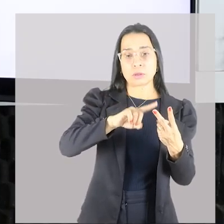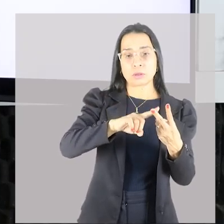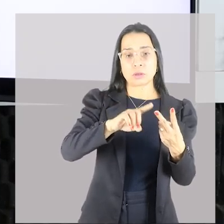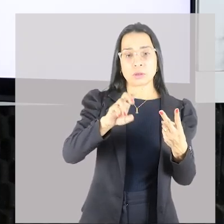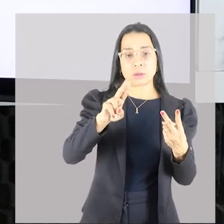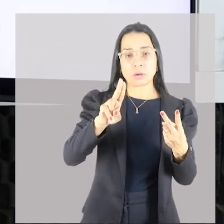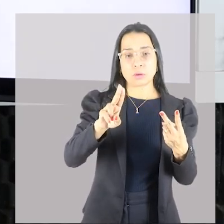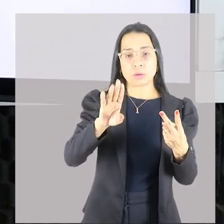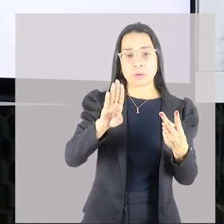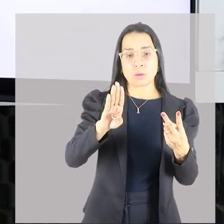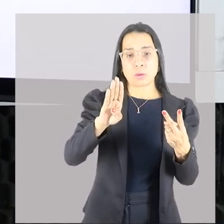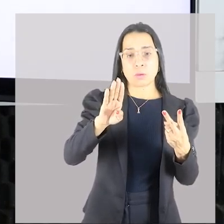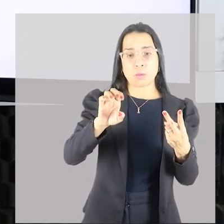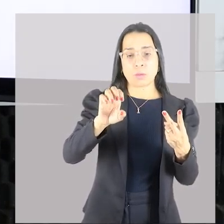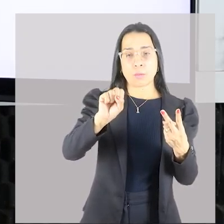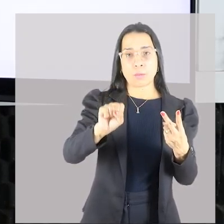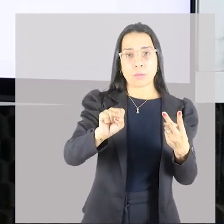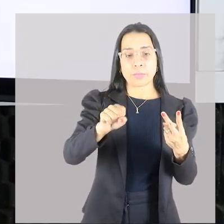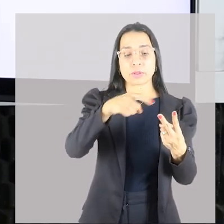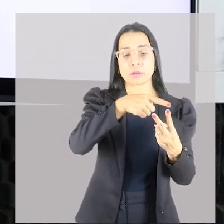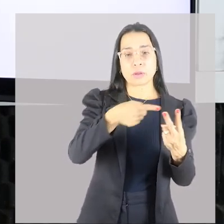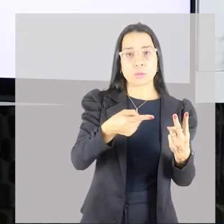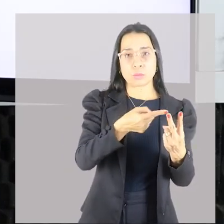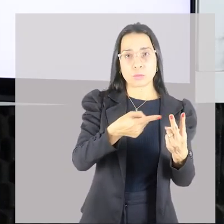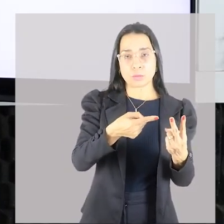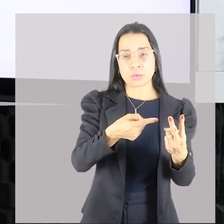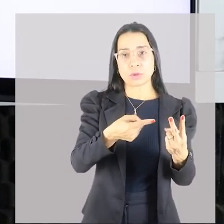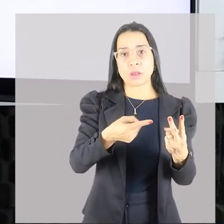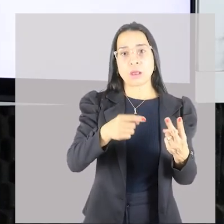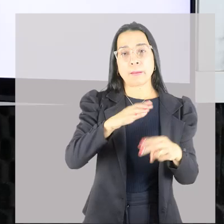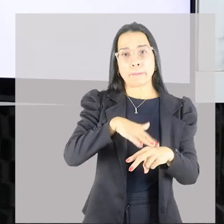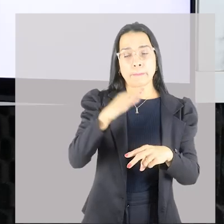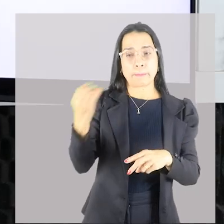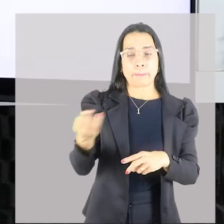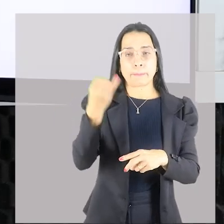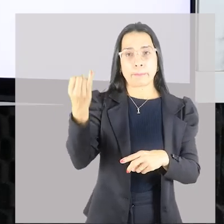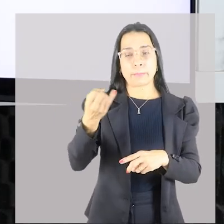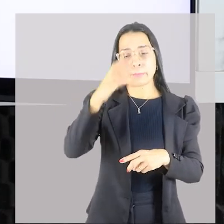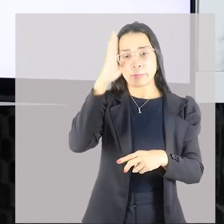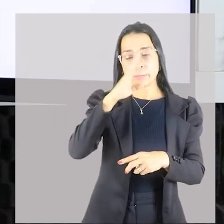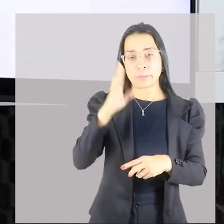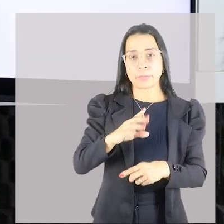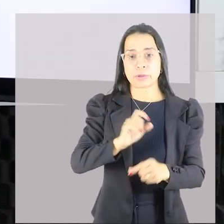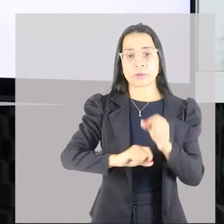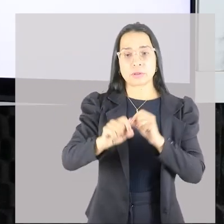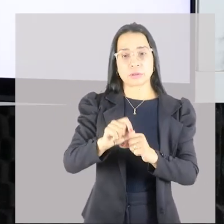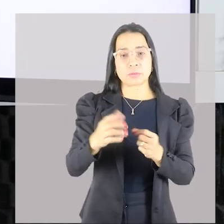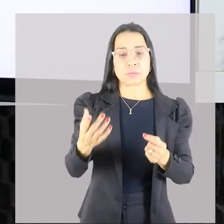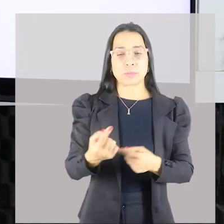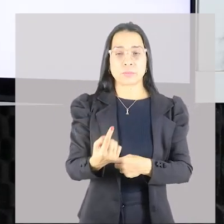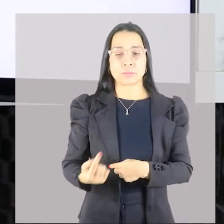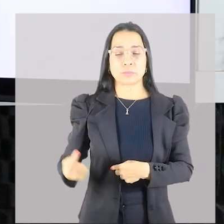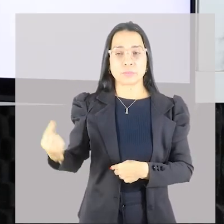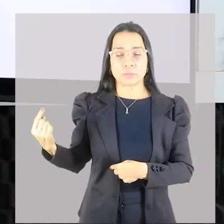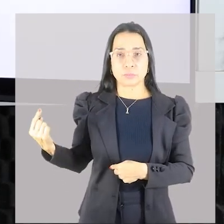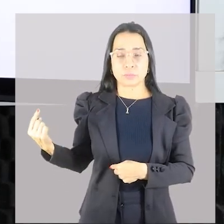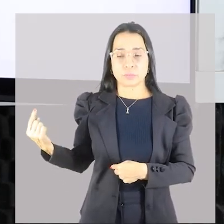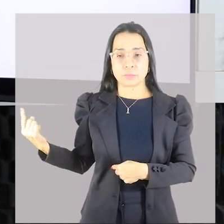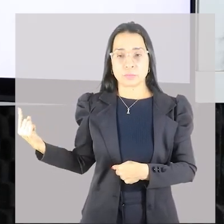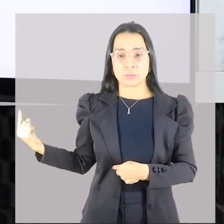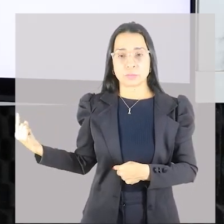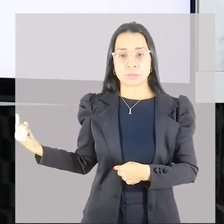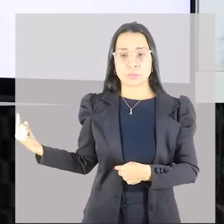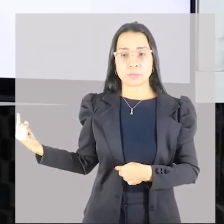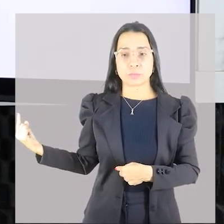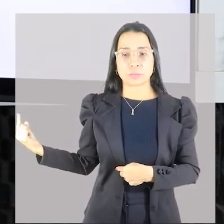estudantil, elas são as mais importantes do Brasil. A União Nacional dos Estudantes, a chamada UNE, e a UBS, que é a